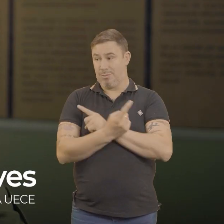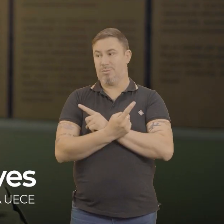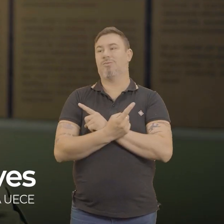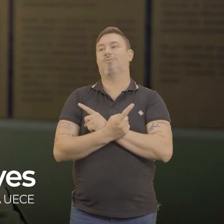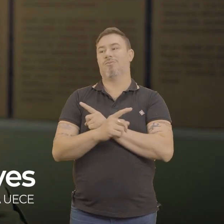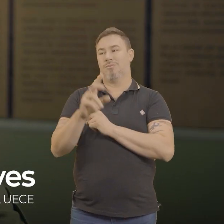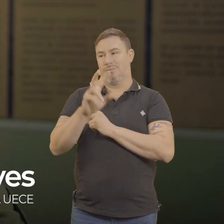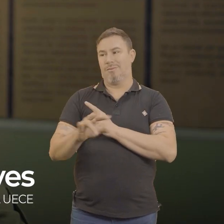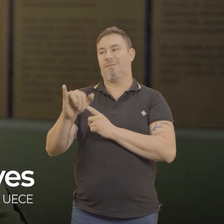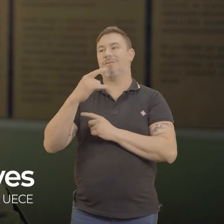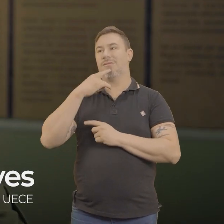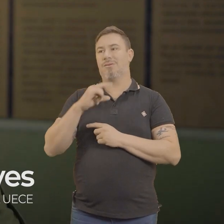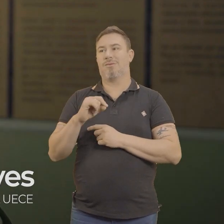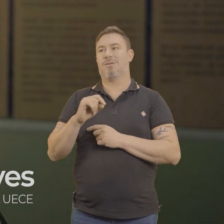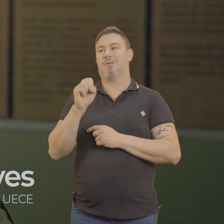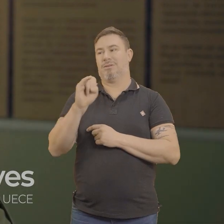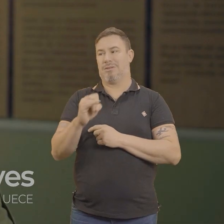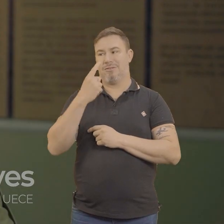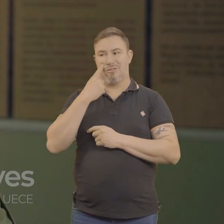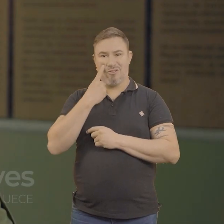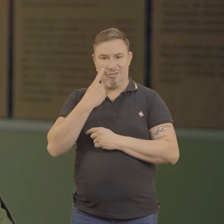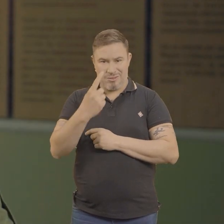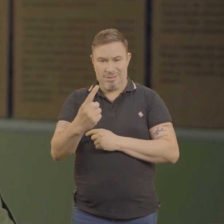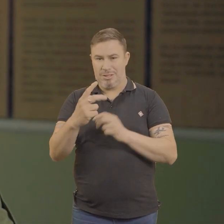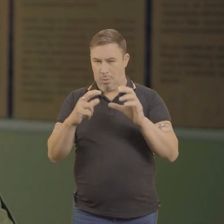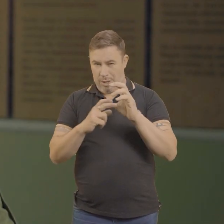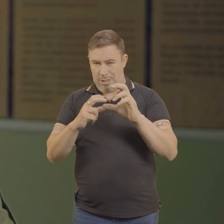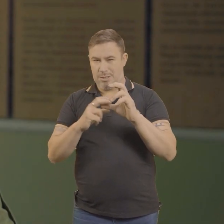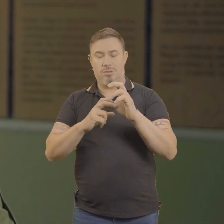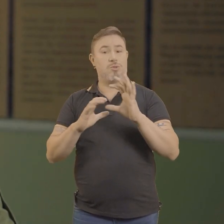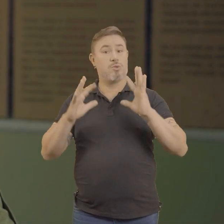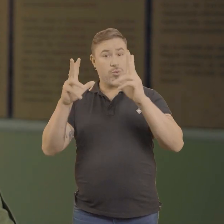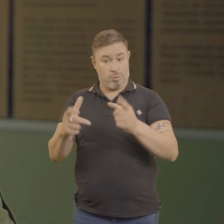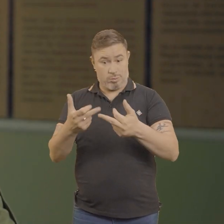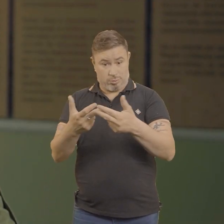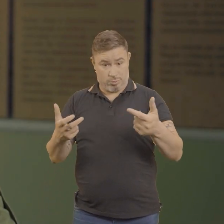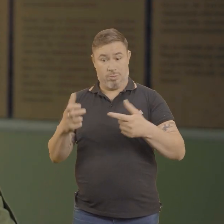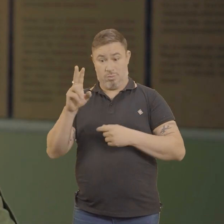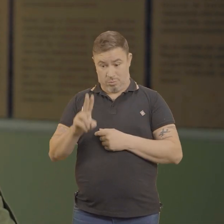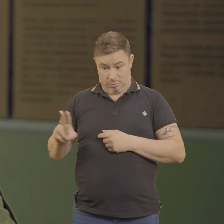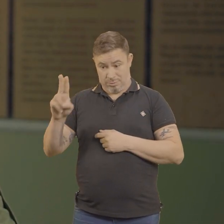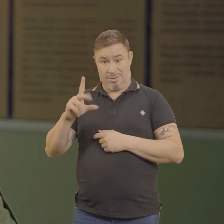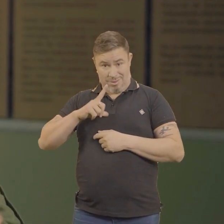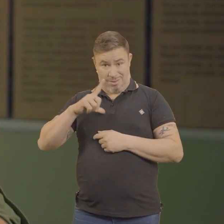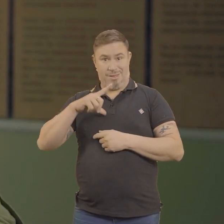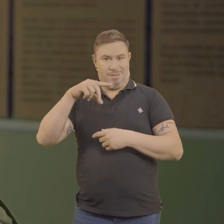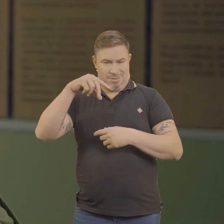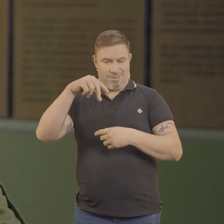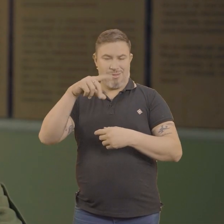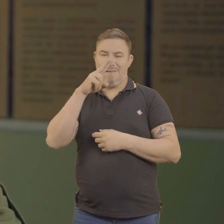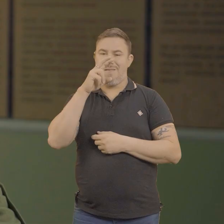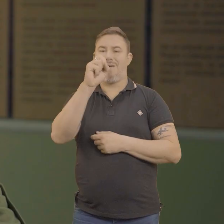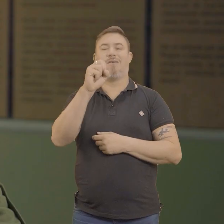personalidade pública ele. Porque se você for ver, todos esses equipamentos que a universidade tem de forte,